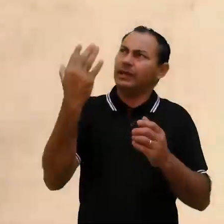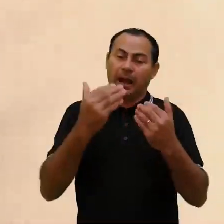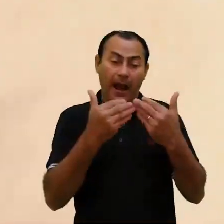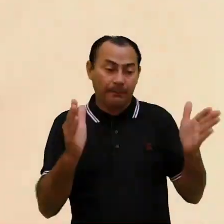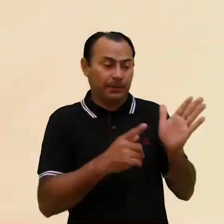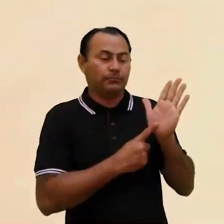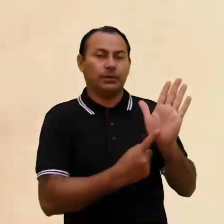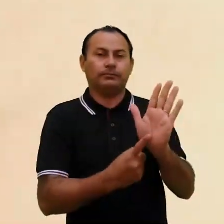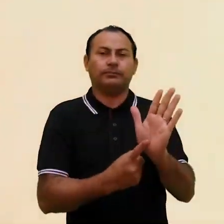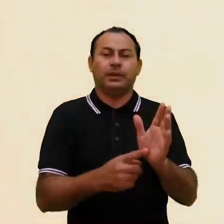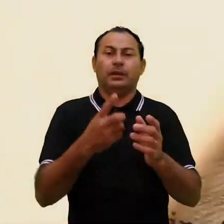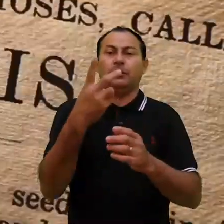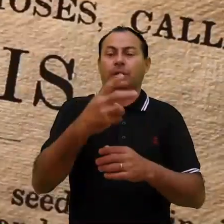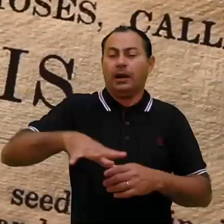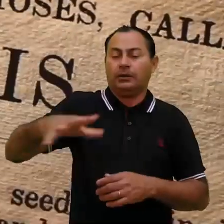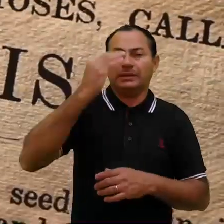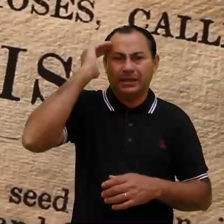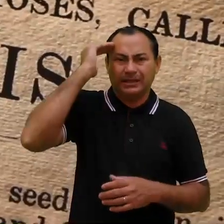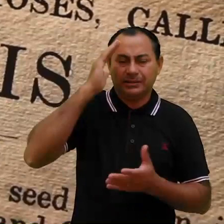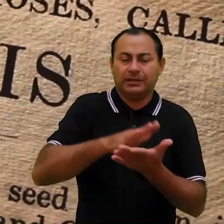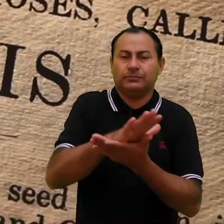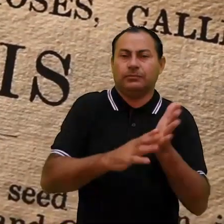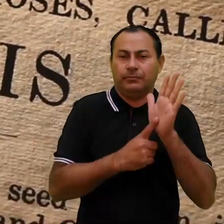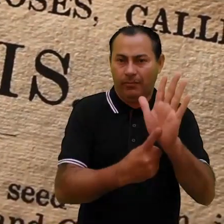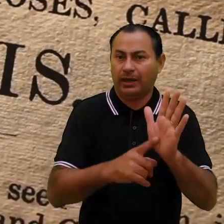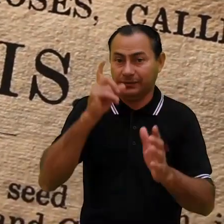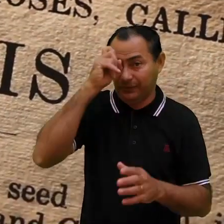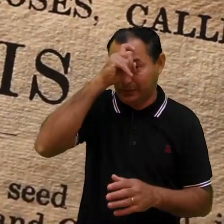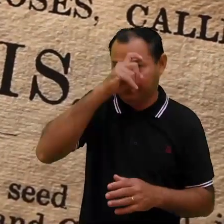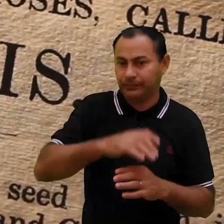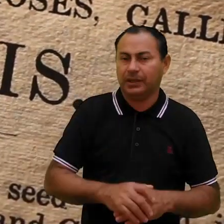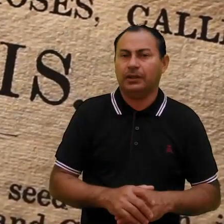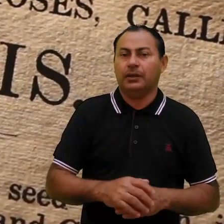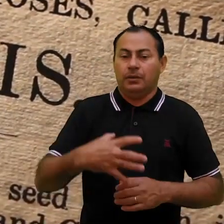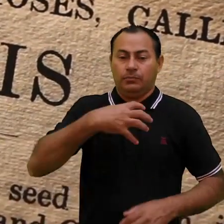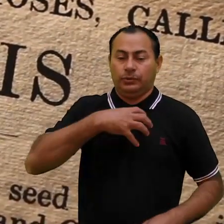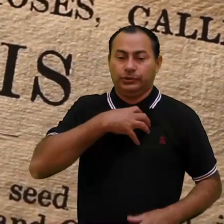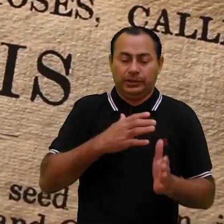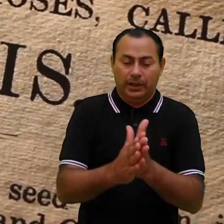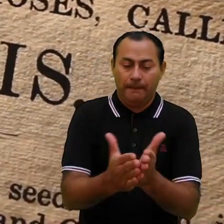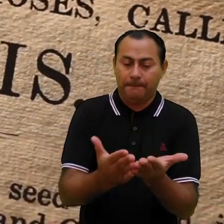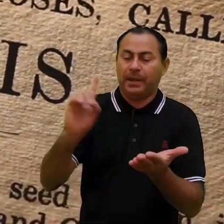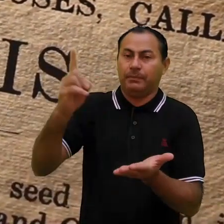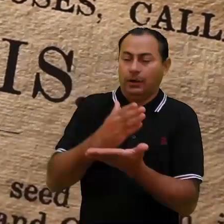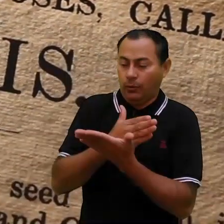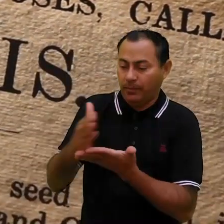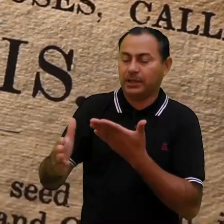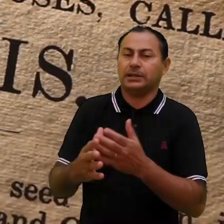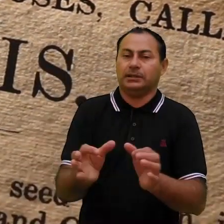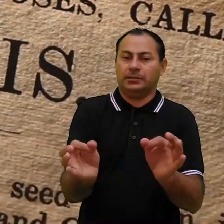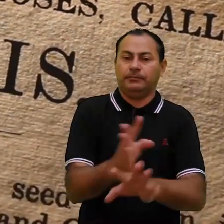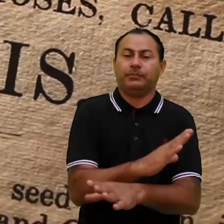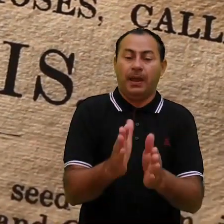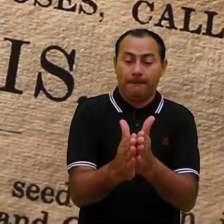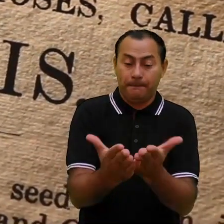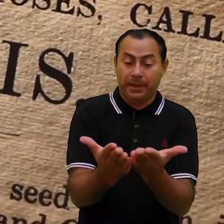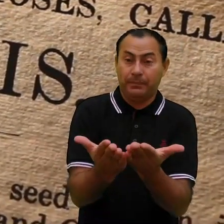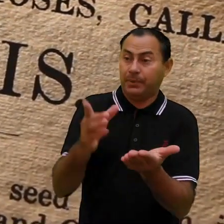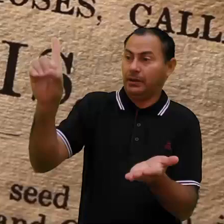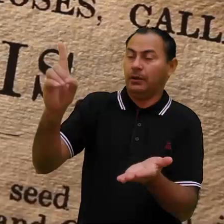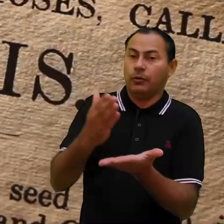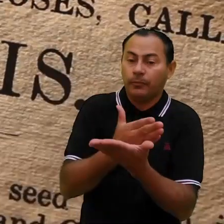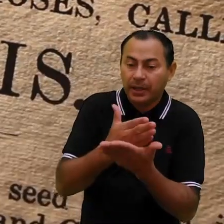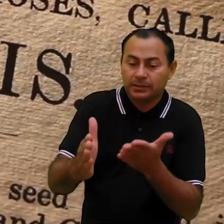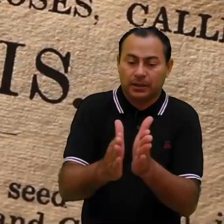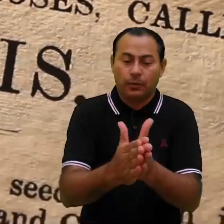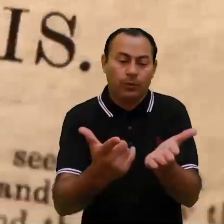seriam difíceis de se entender sem uma revelação é a maneira como a Bíblia começa e termina. A Bíblia começa com o livro